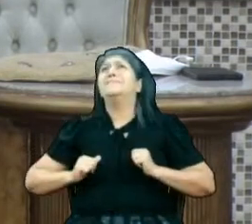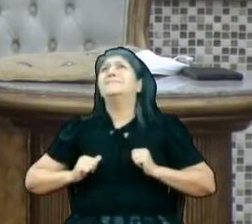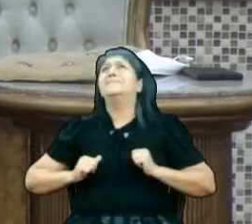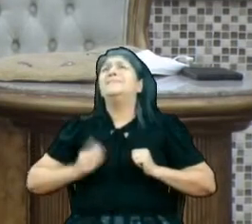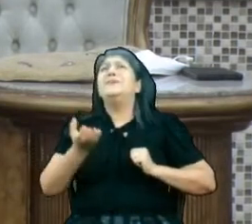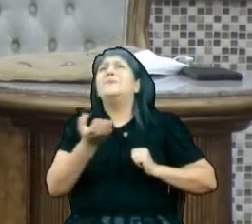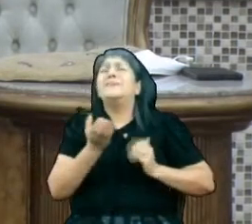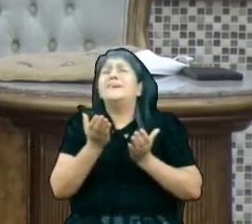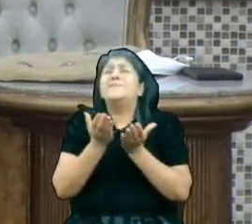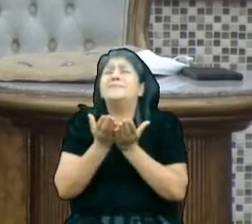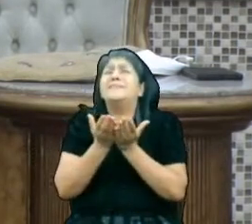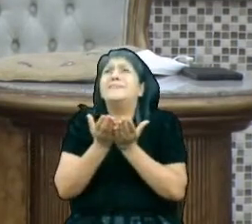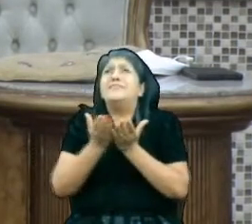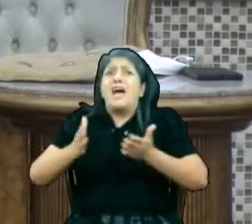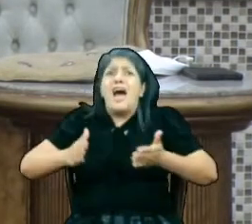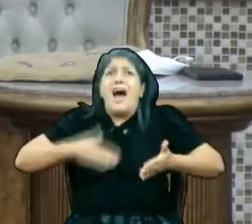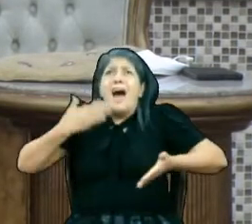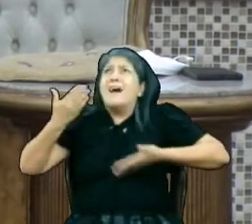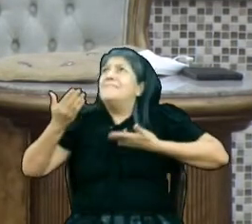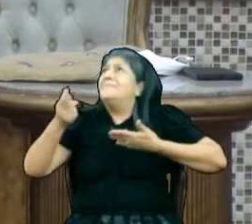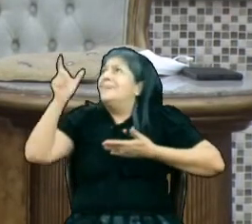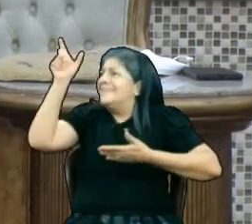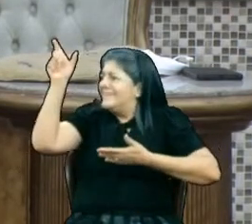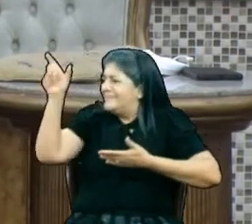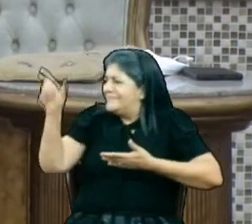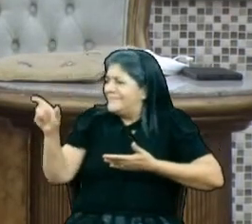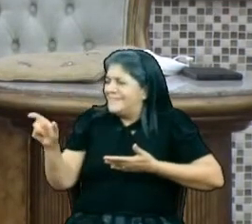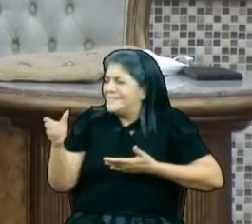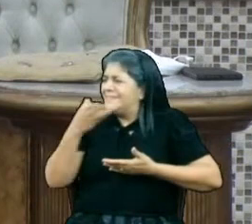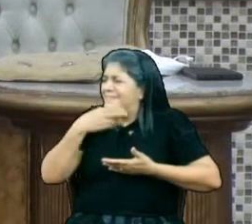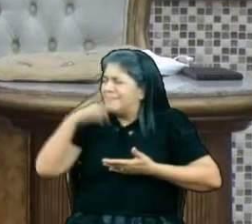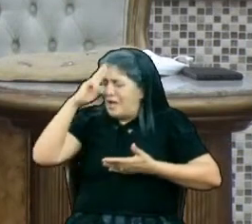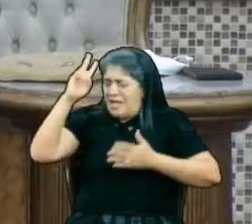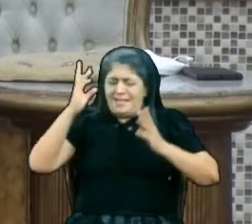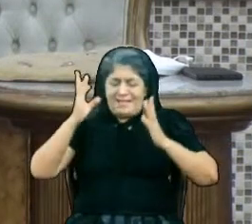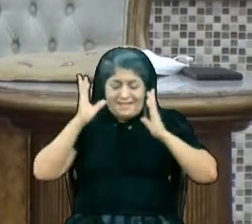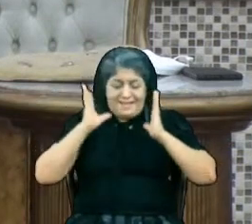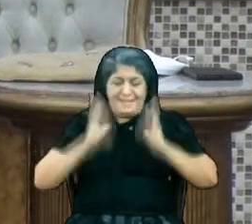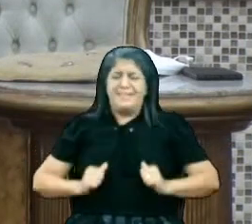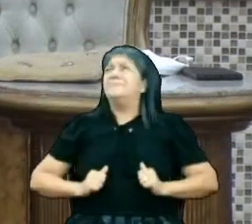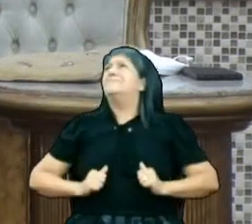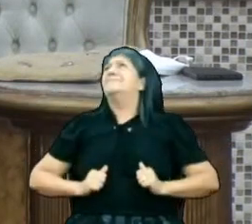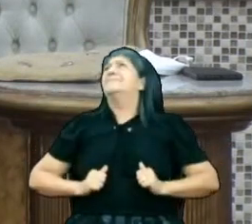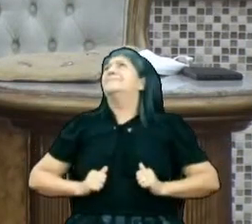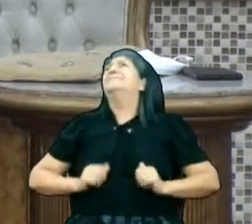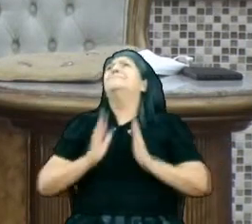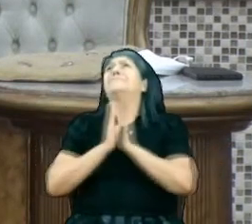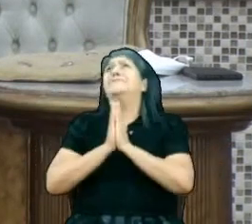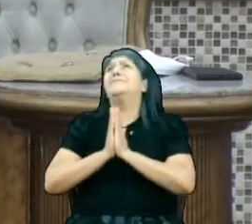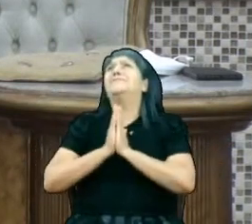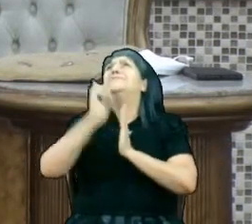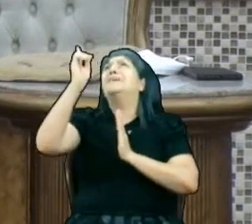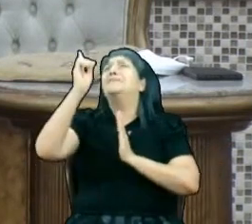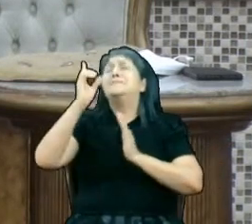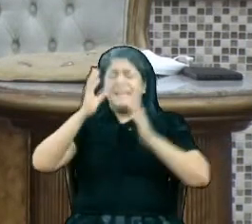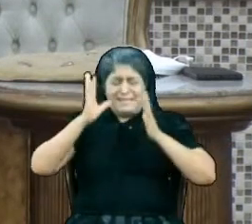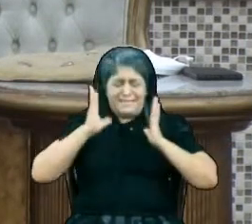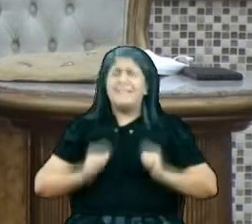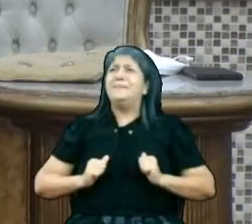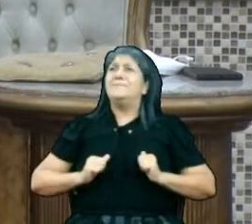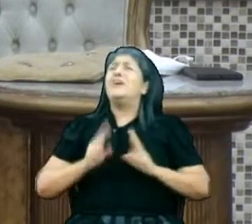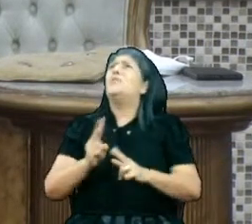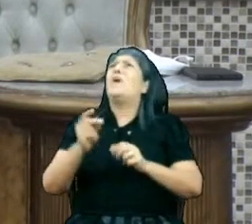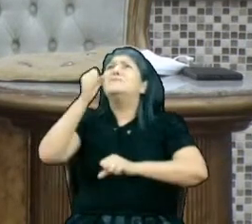ser um crente assim reavivado Em Tua Presença limpa meu Deus purifica meu Deus